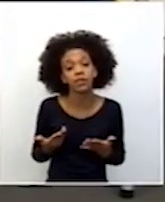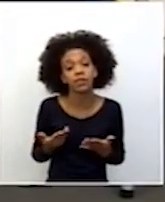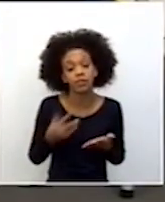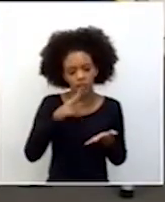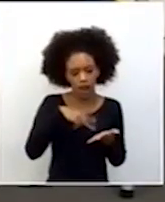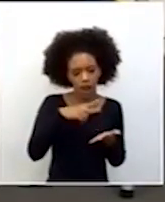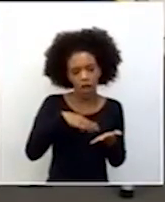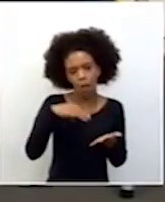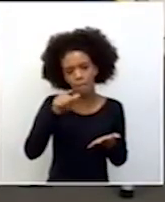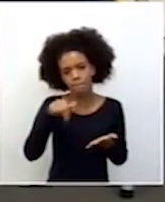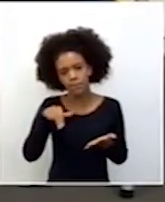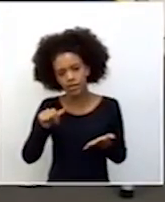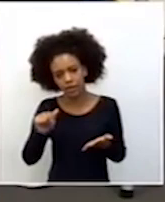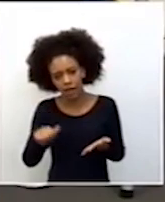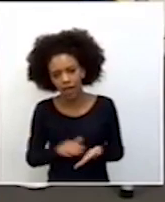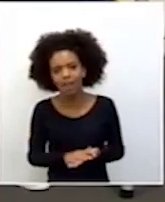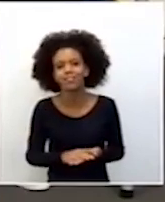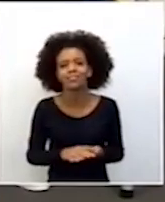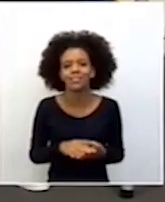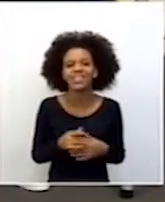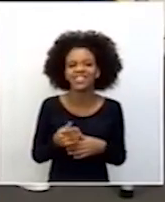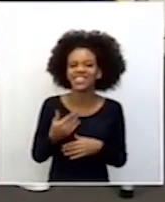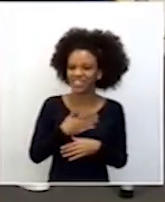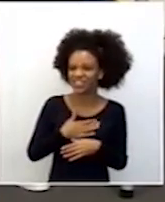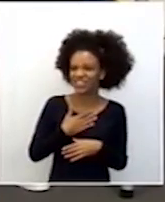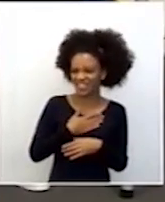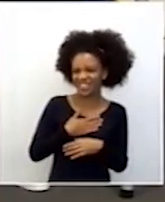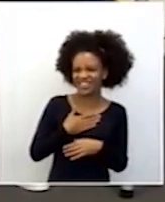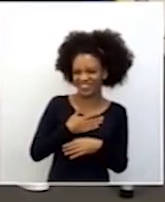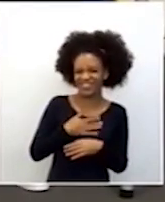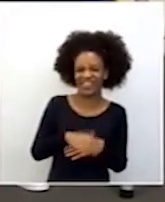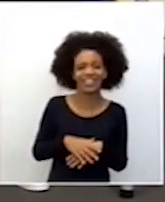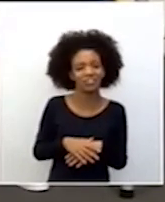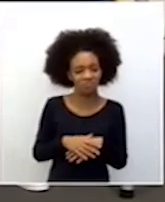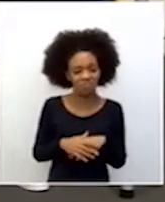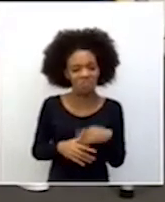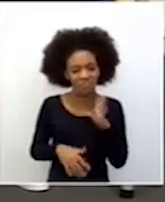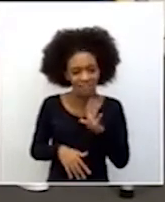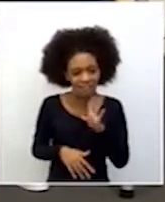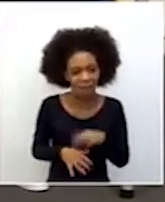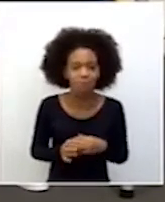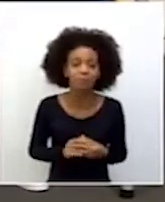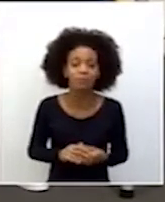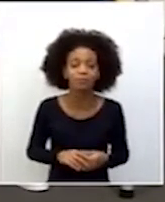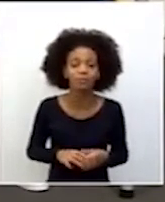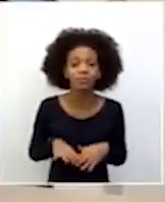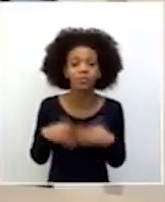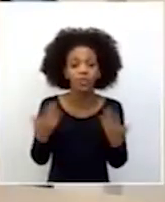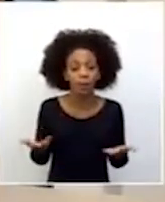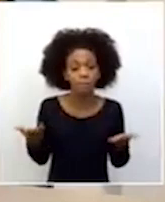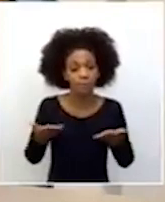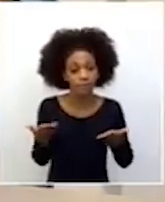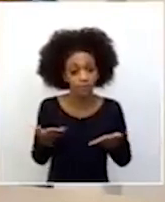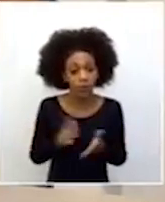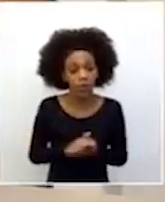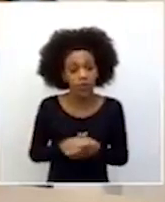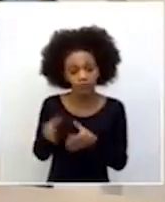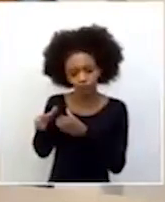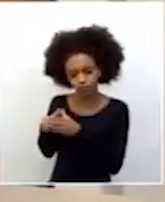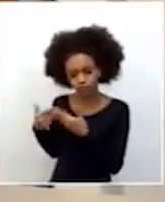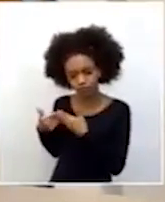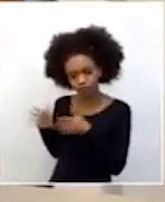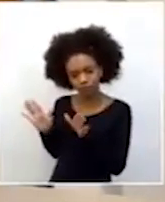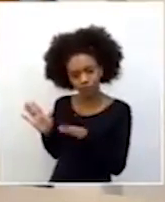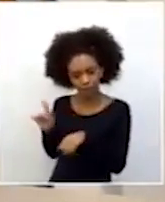mangá. Exatamente. Eles vão lembrar que eles gostaram do mangá. Gostaram do mangá? Gostaram. Bacana, interpretamos. Olha, o chat já está aberto, a gente deu